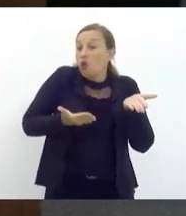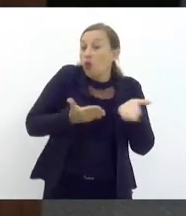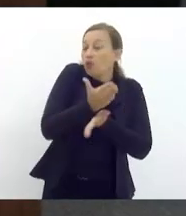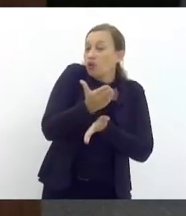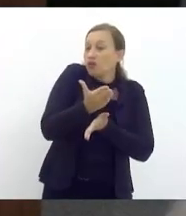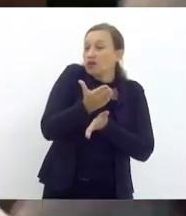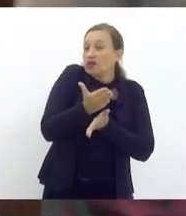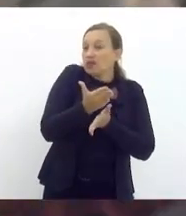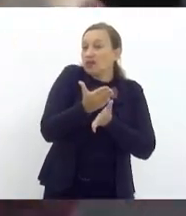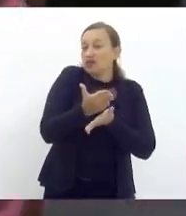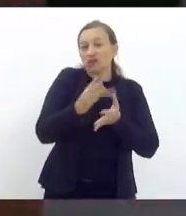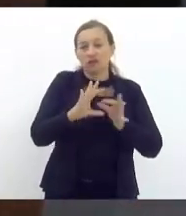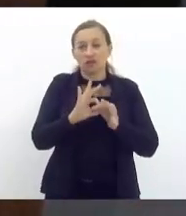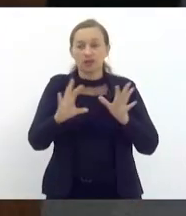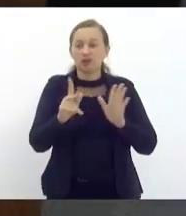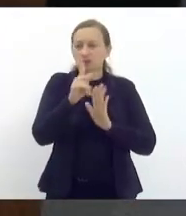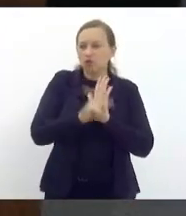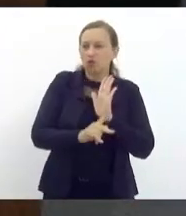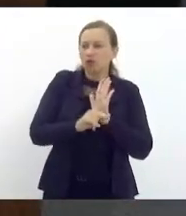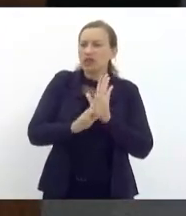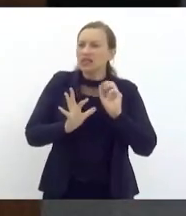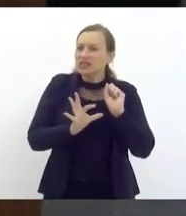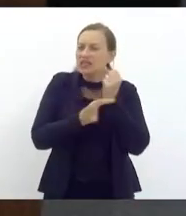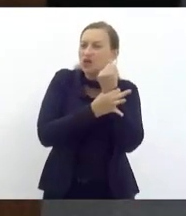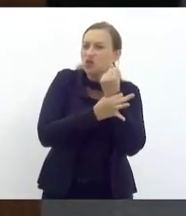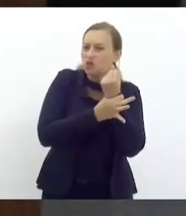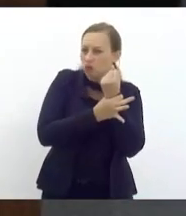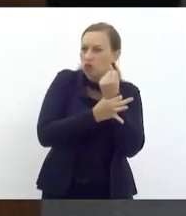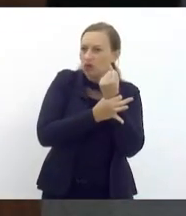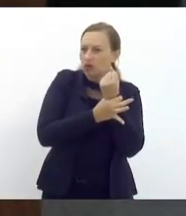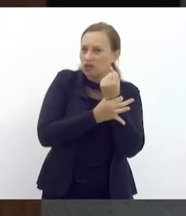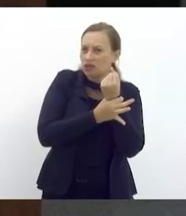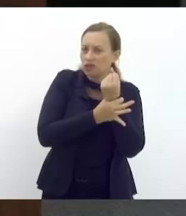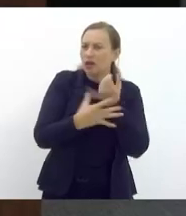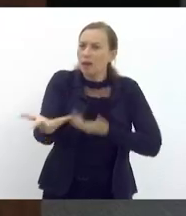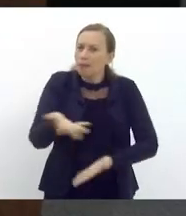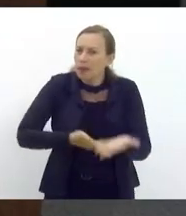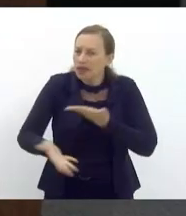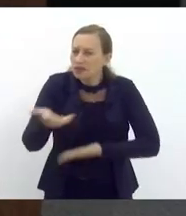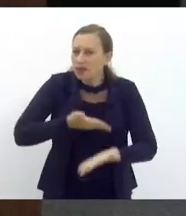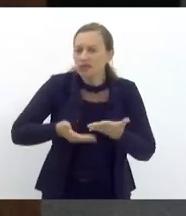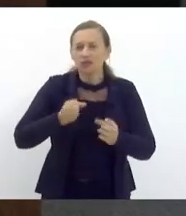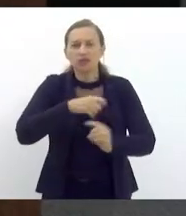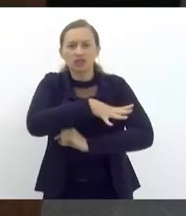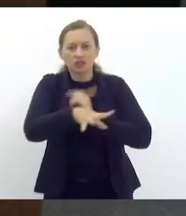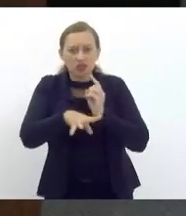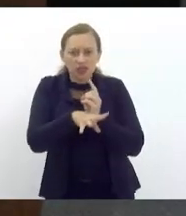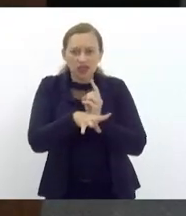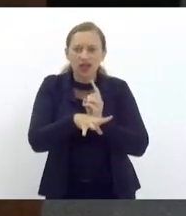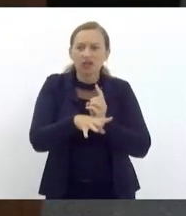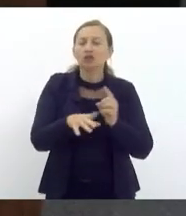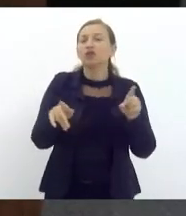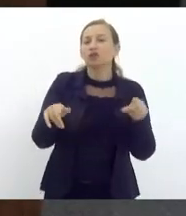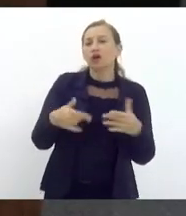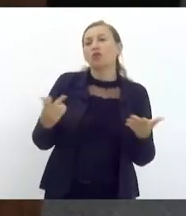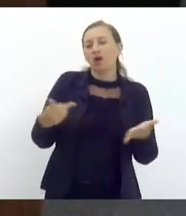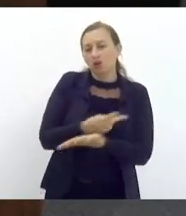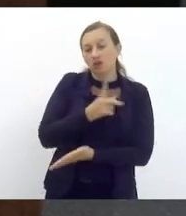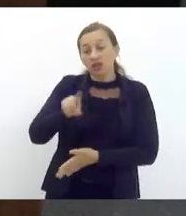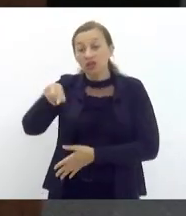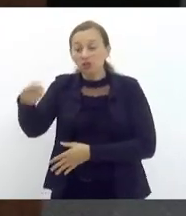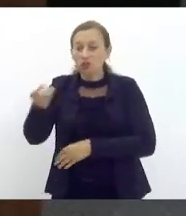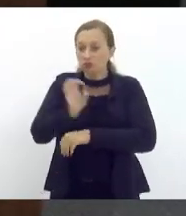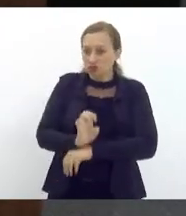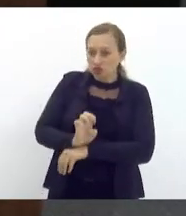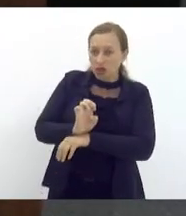e Sansão desse projeto garante não só uma participação também da sociedade civil como acontece nos outros